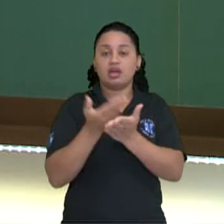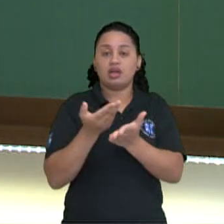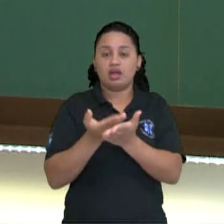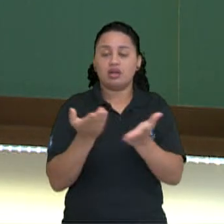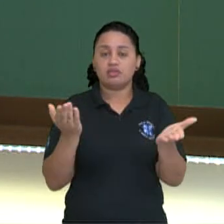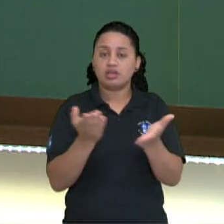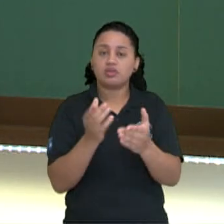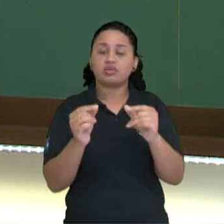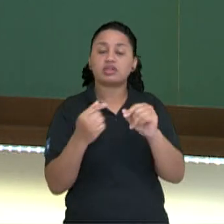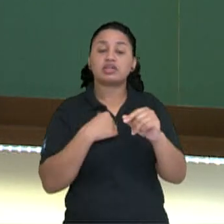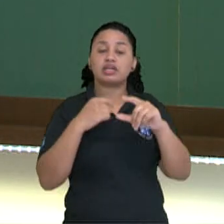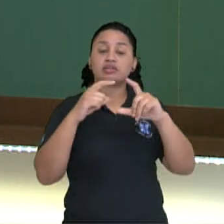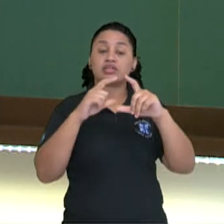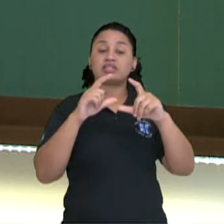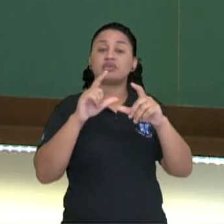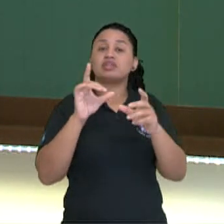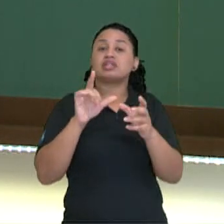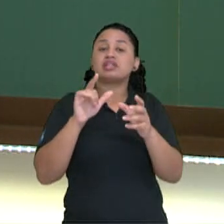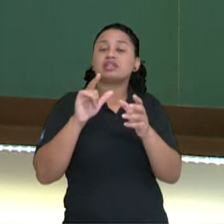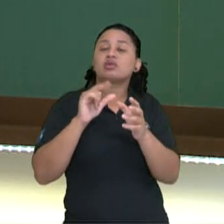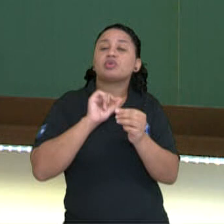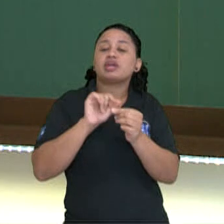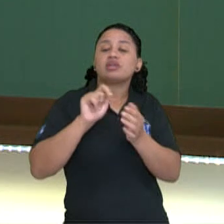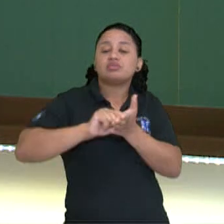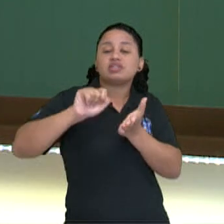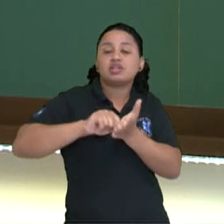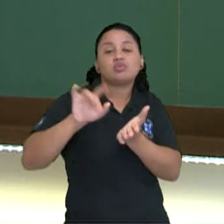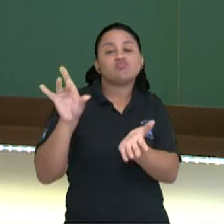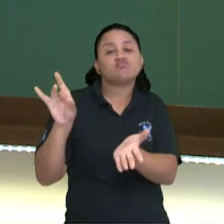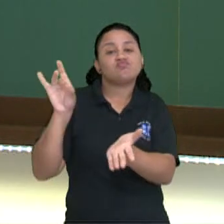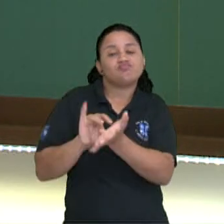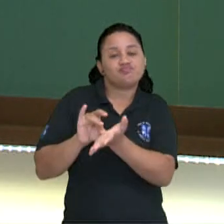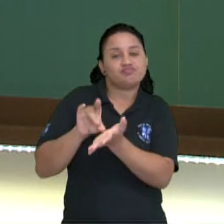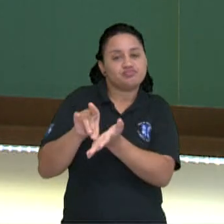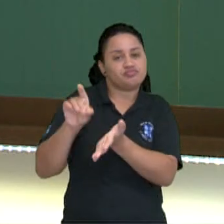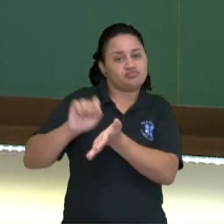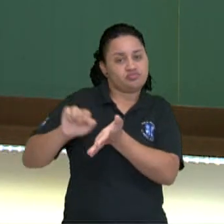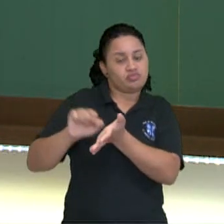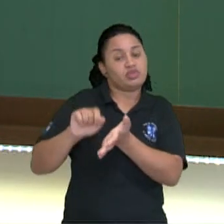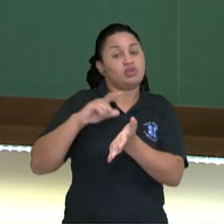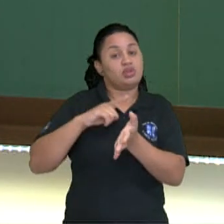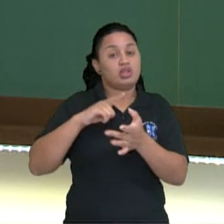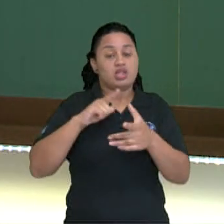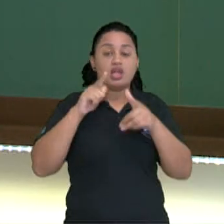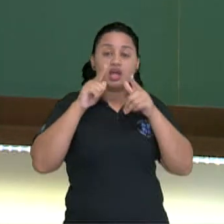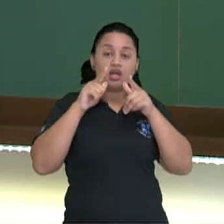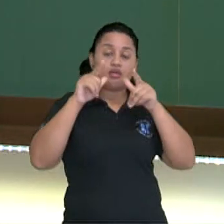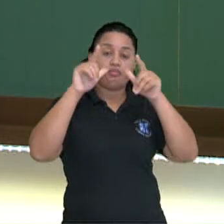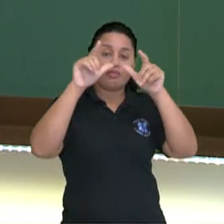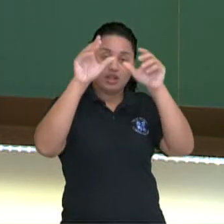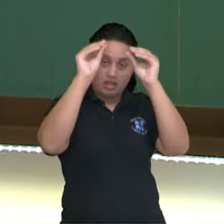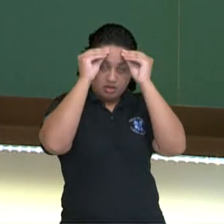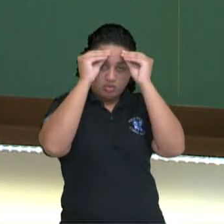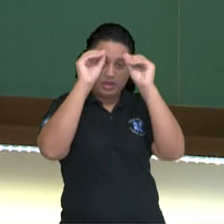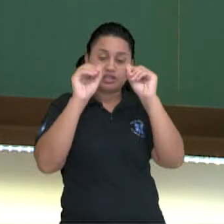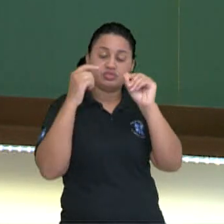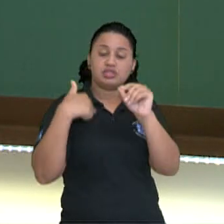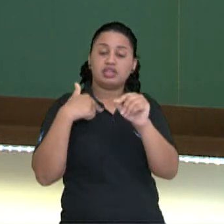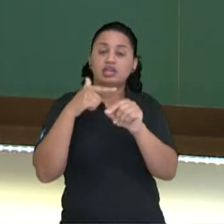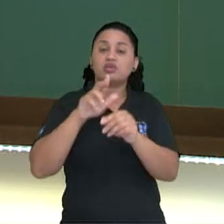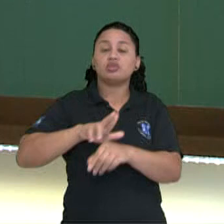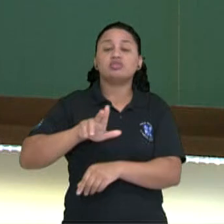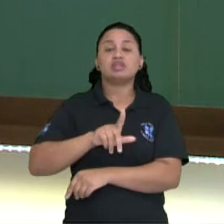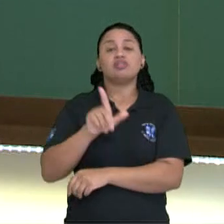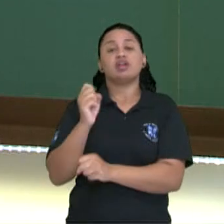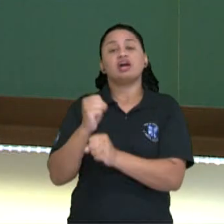comigo, são trechos da obra original. Então, a gente tem a linguagem original empregada lá na época, na